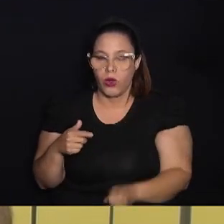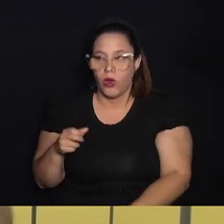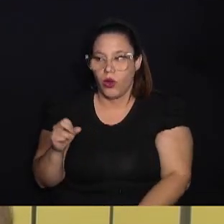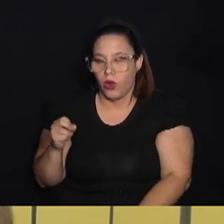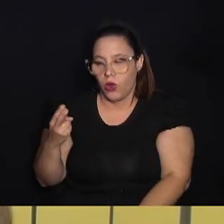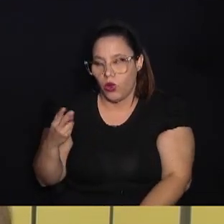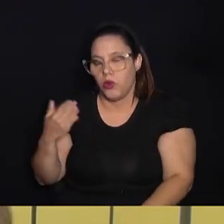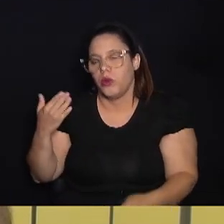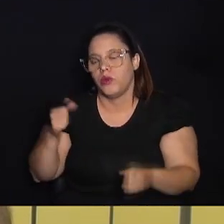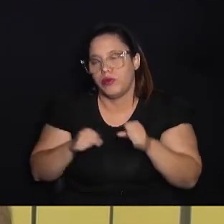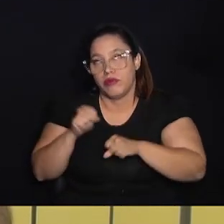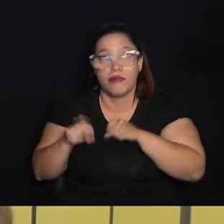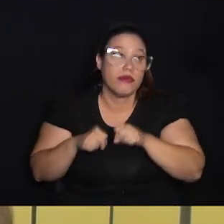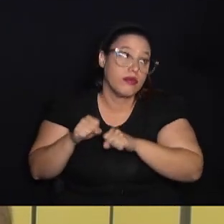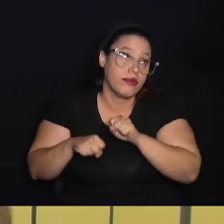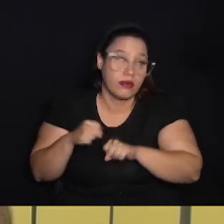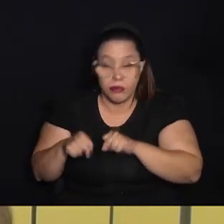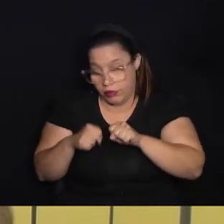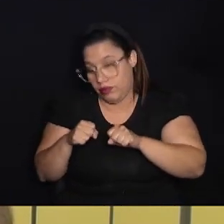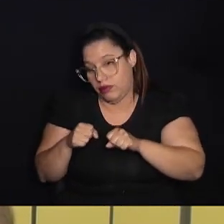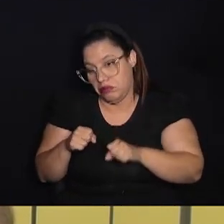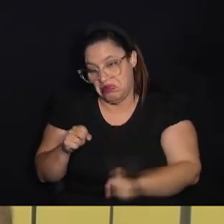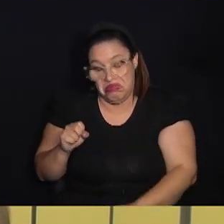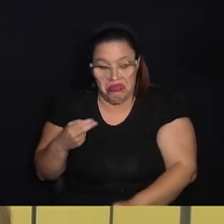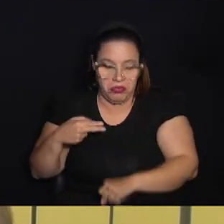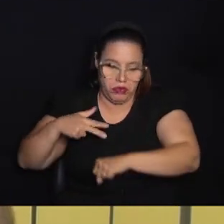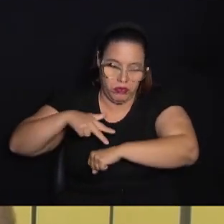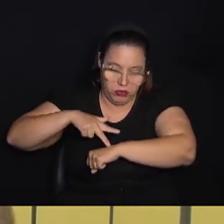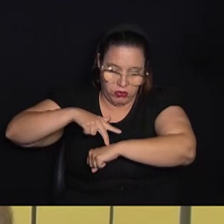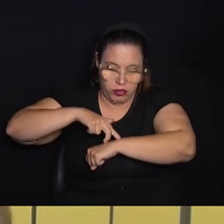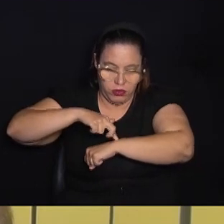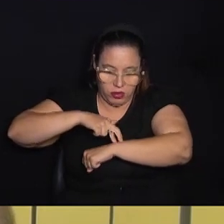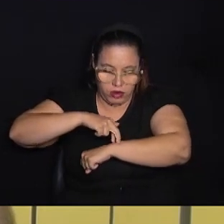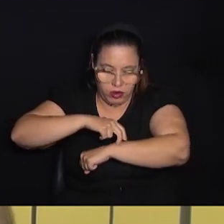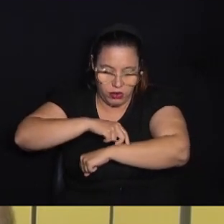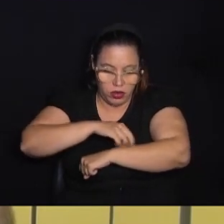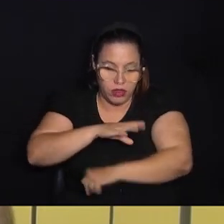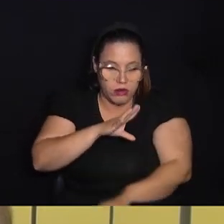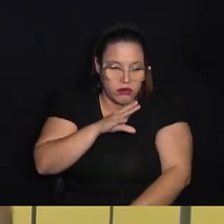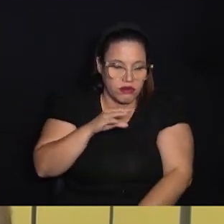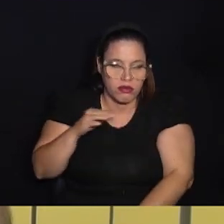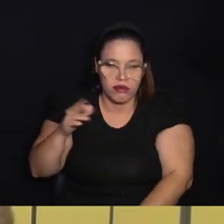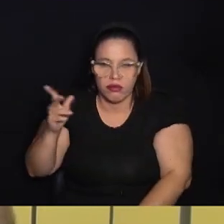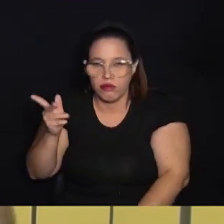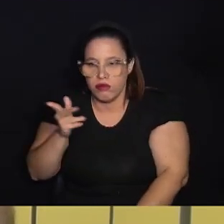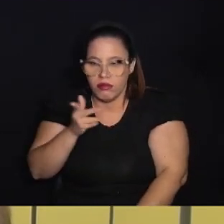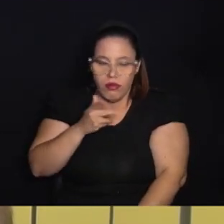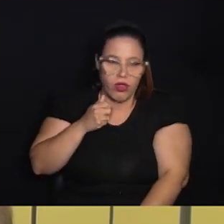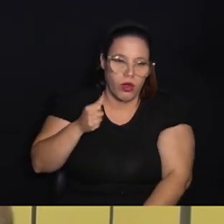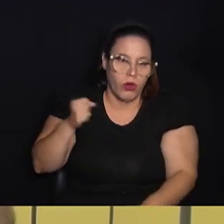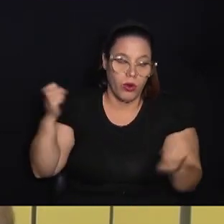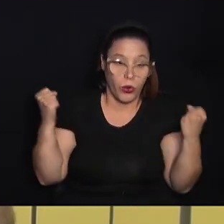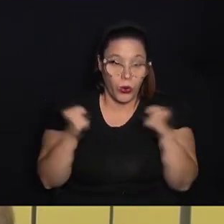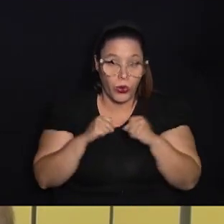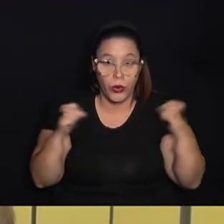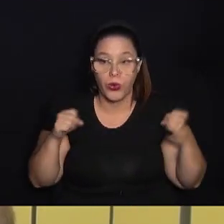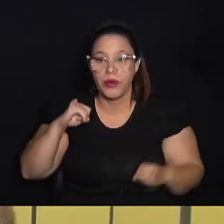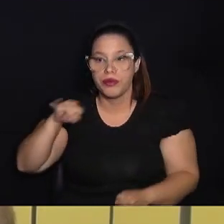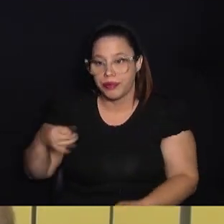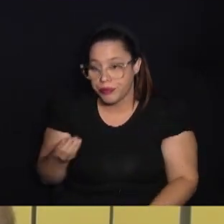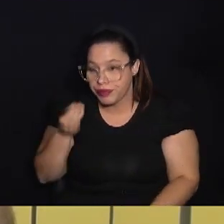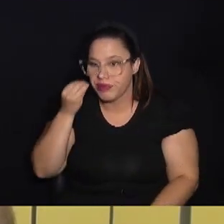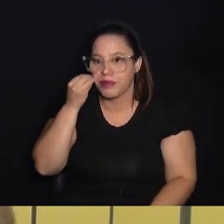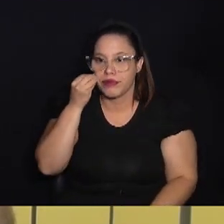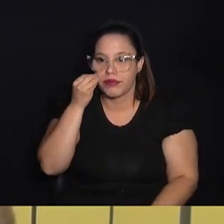bicicleta quer dizer as pessoas circulam pela cidade quer dizer re oxigenam essas vias e fazem um exercício e aproveitam para conhecer né